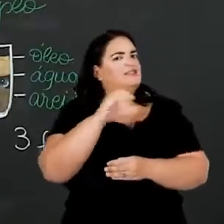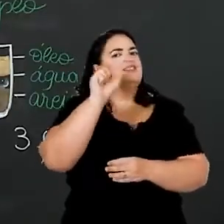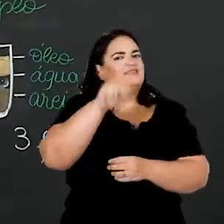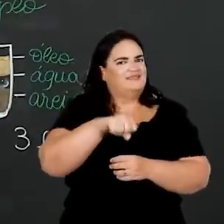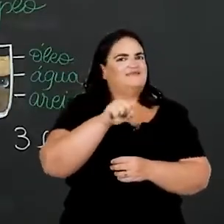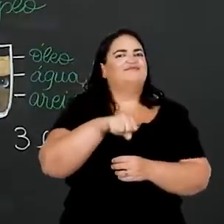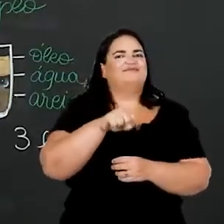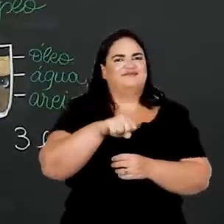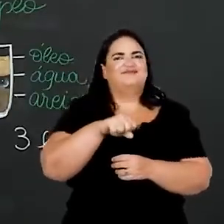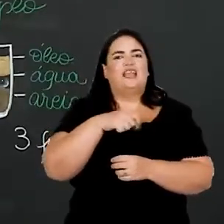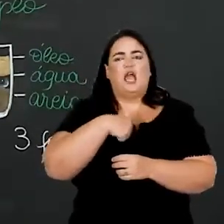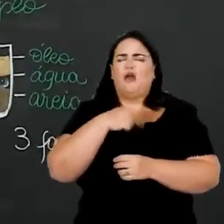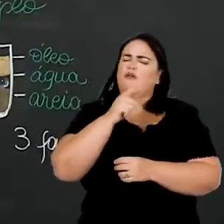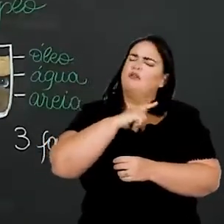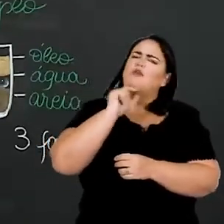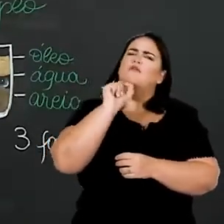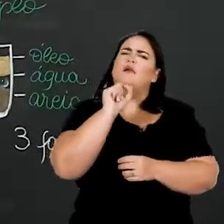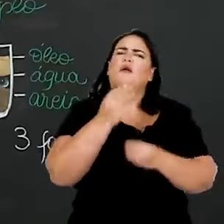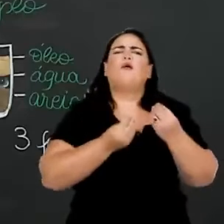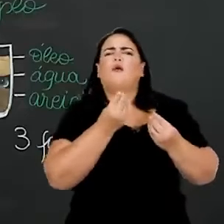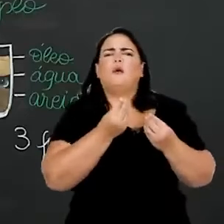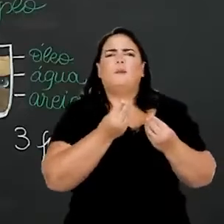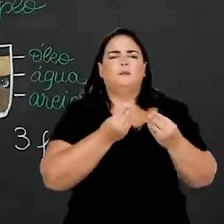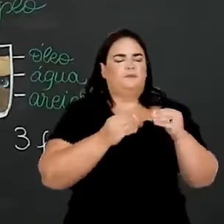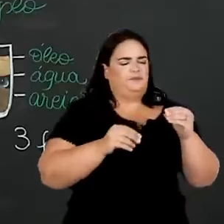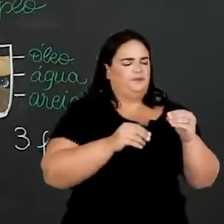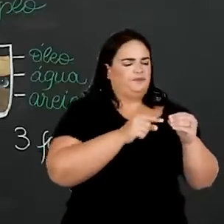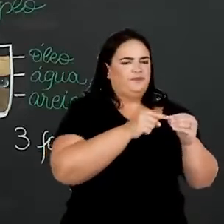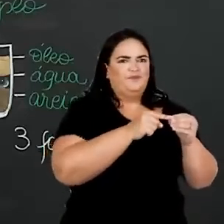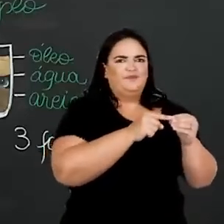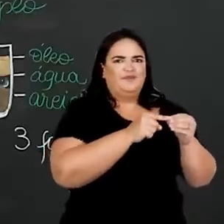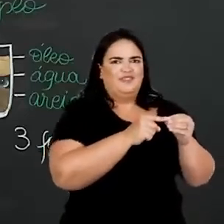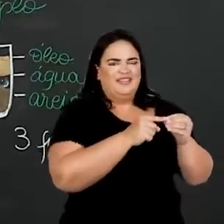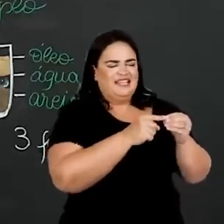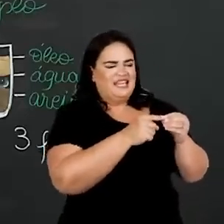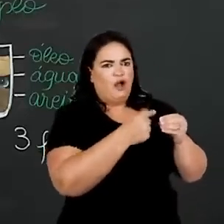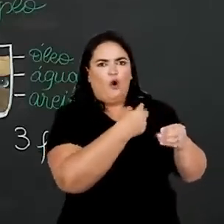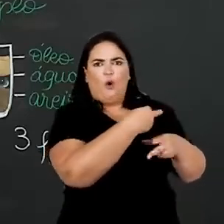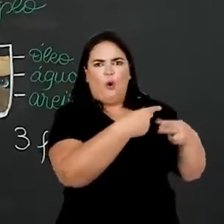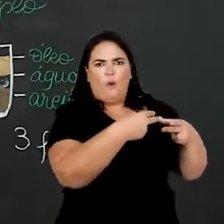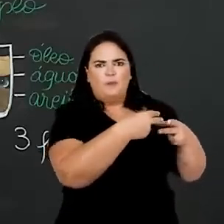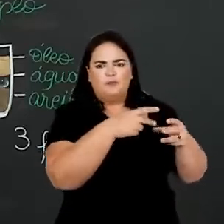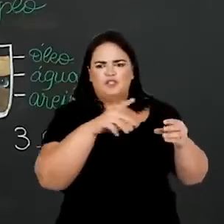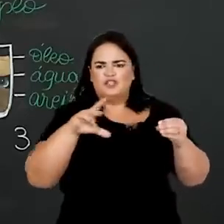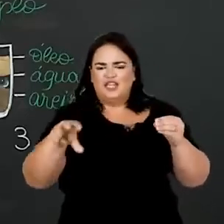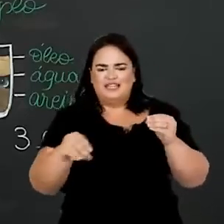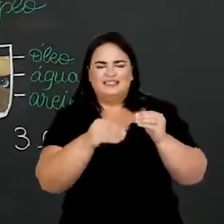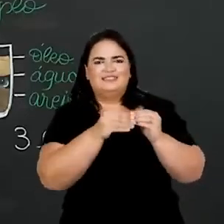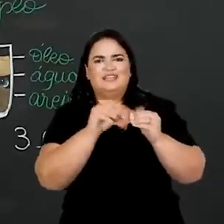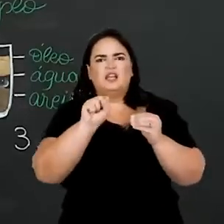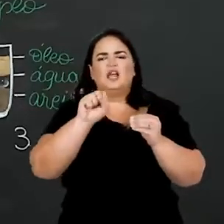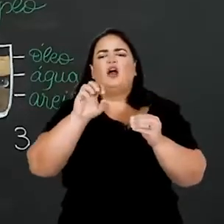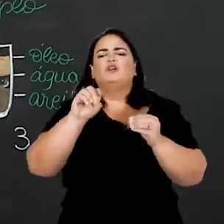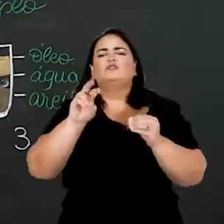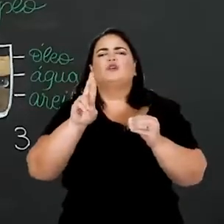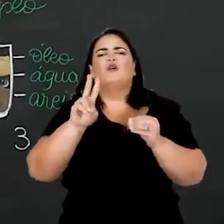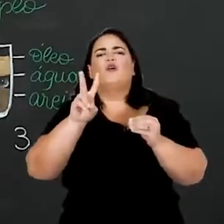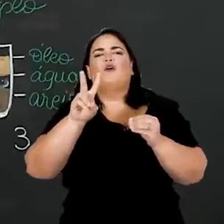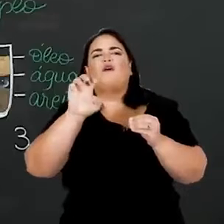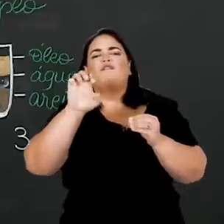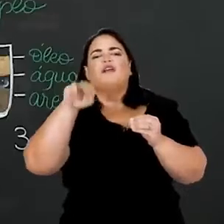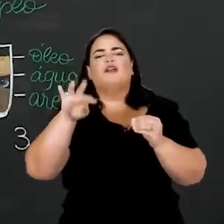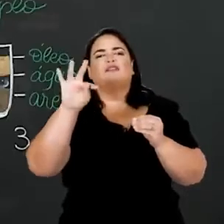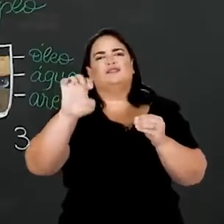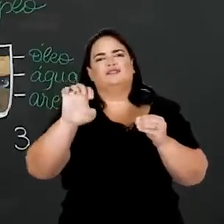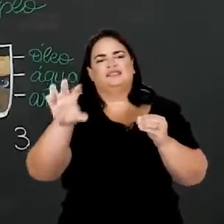é quando eu tenho uma junção de um soluto com um solvente. Solvente é aquele que vai dissolver